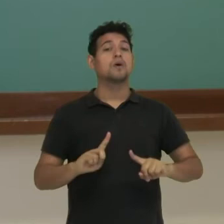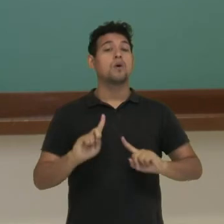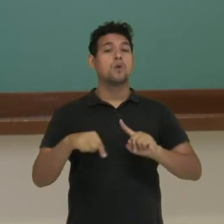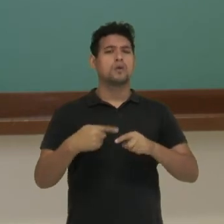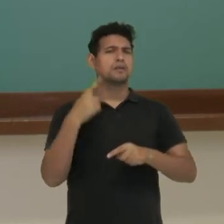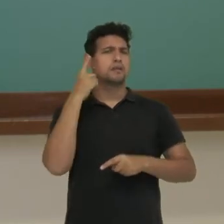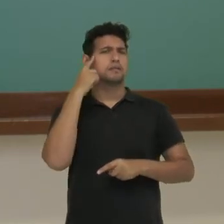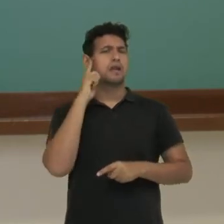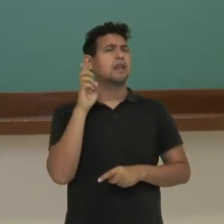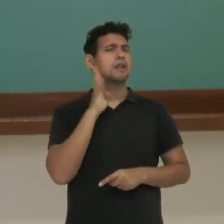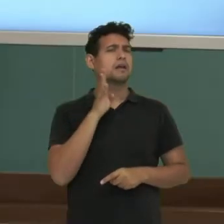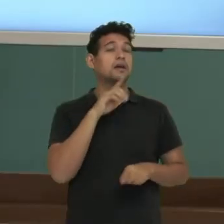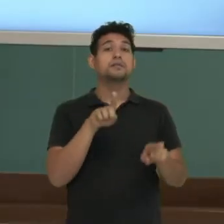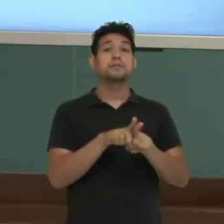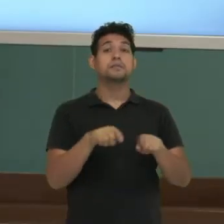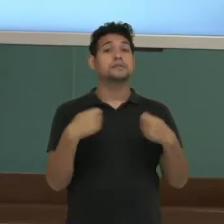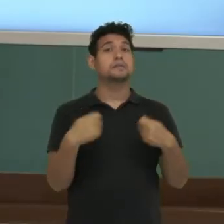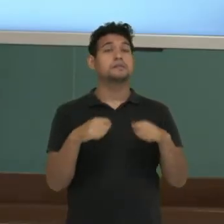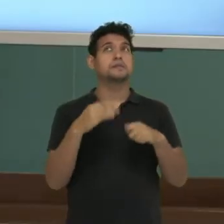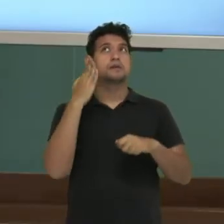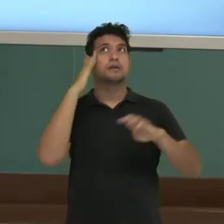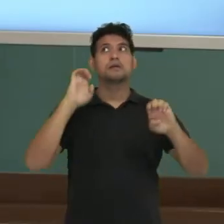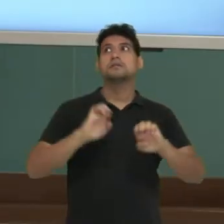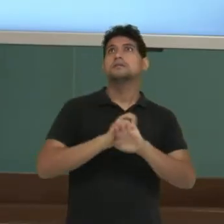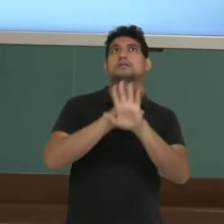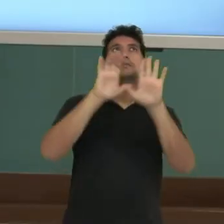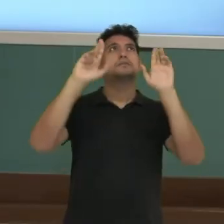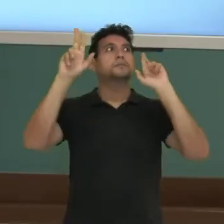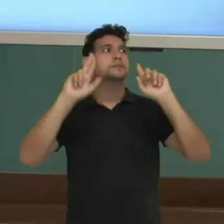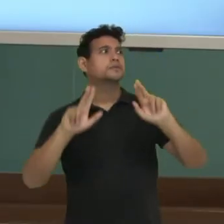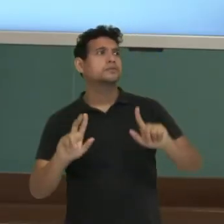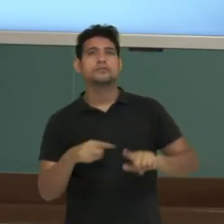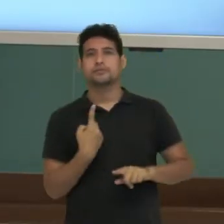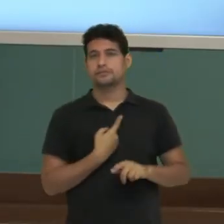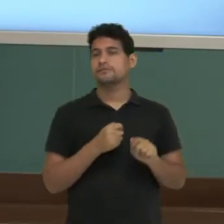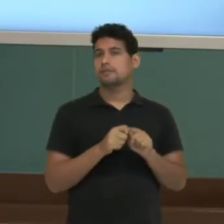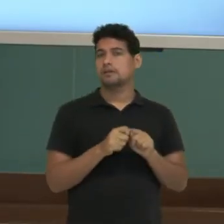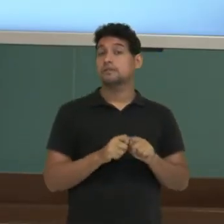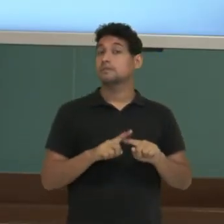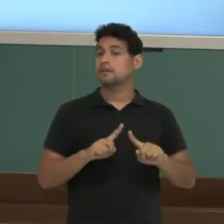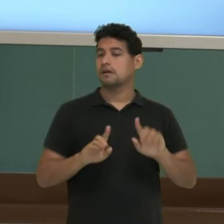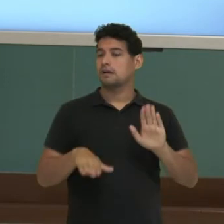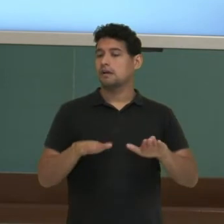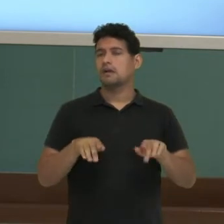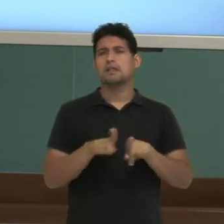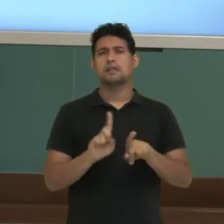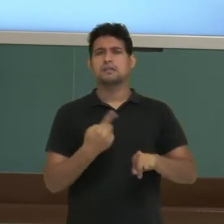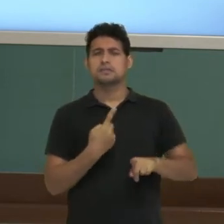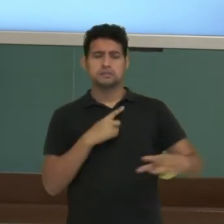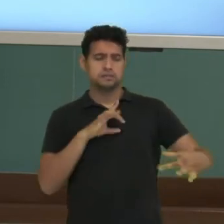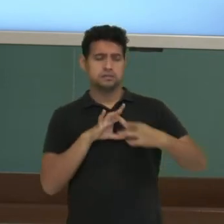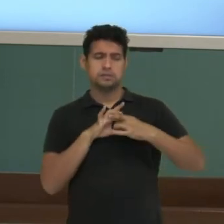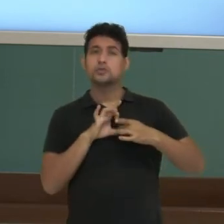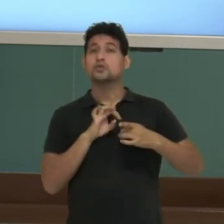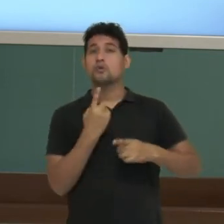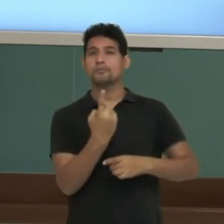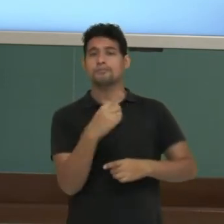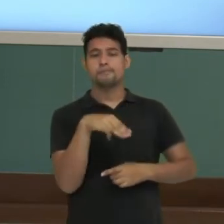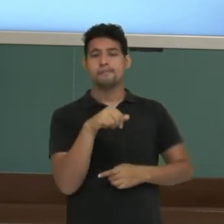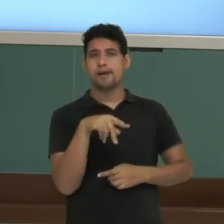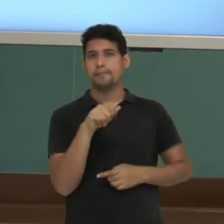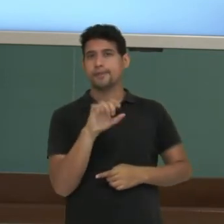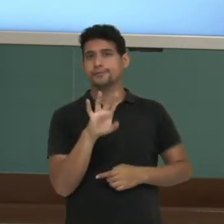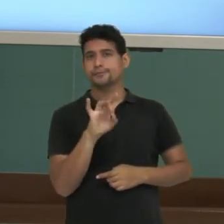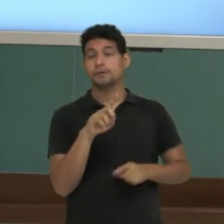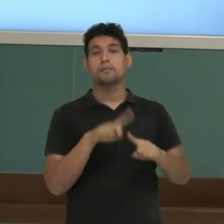na geopolítica é você ter uma noção geral do que estamos falando. E muitas vezes estamos atrelados a só um tipo de mapa.